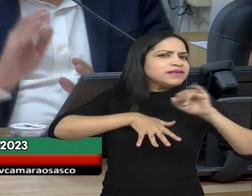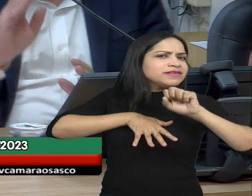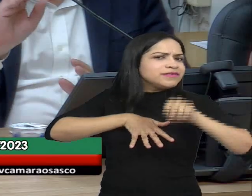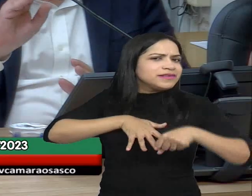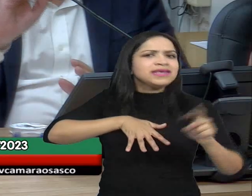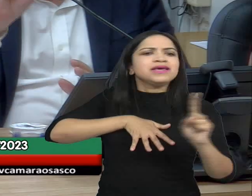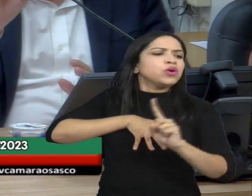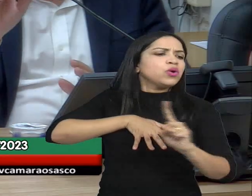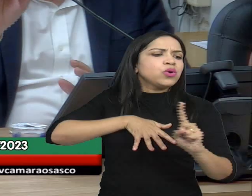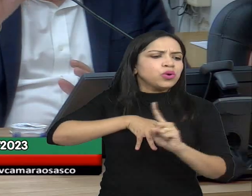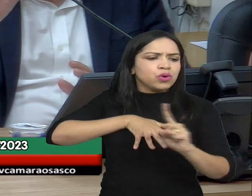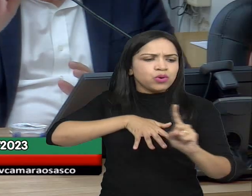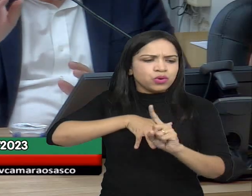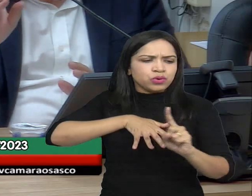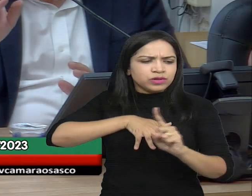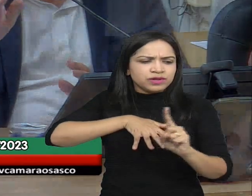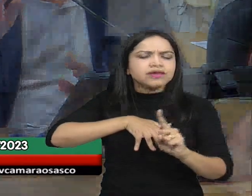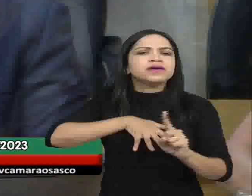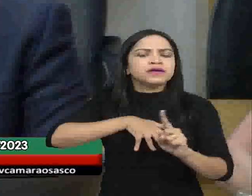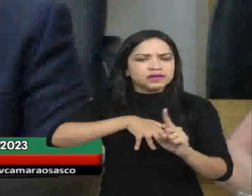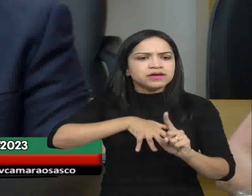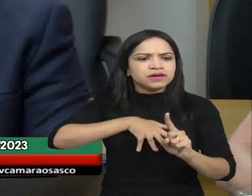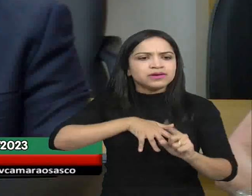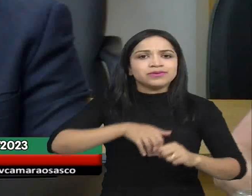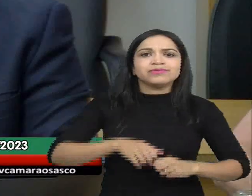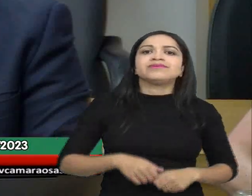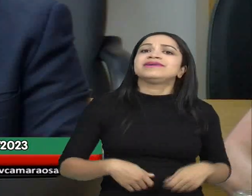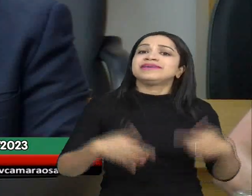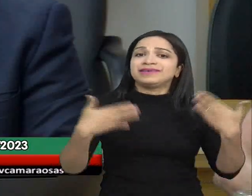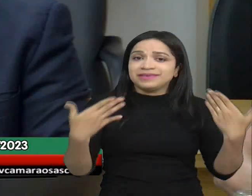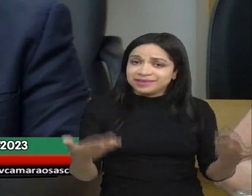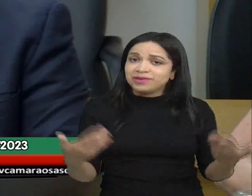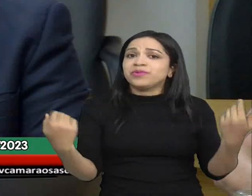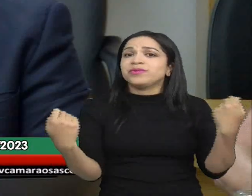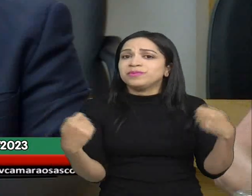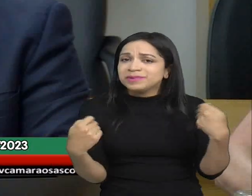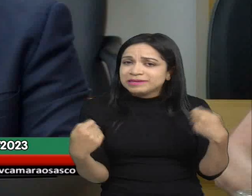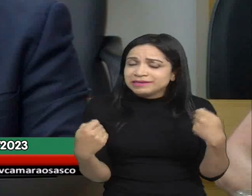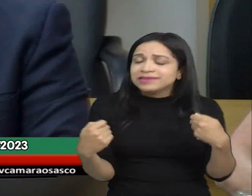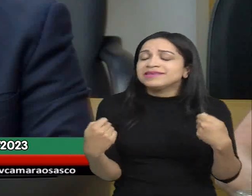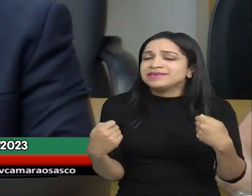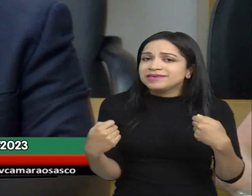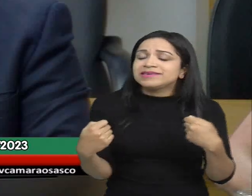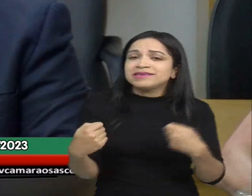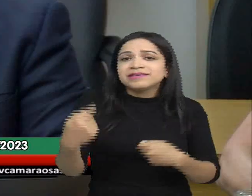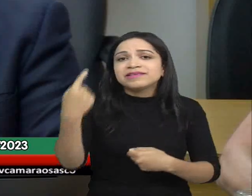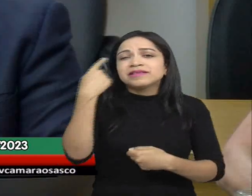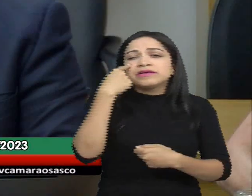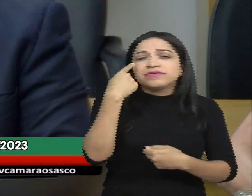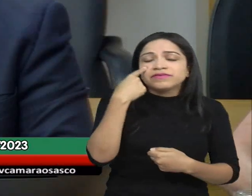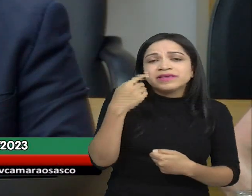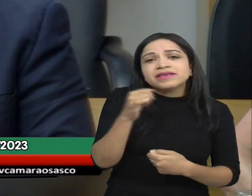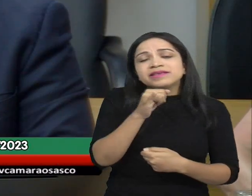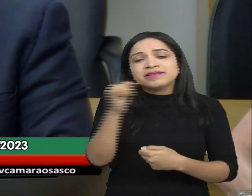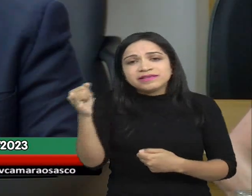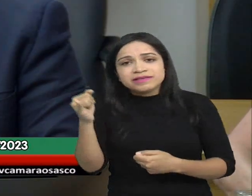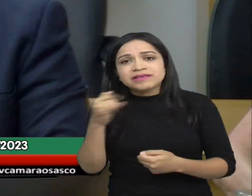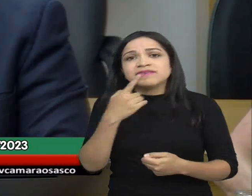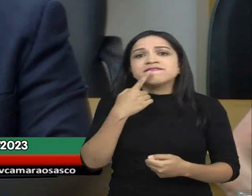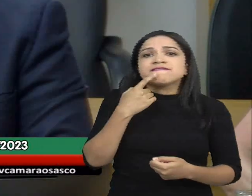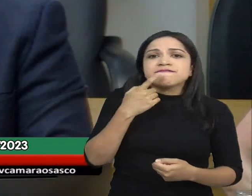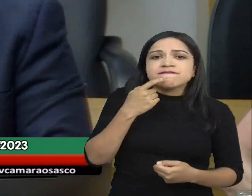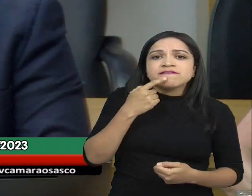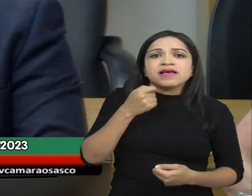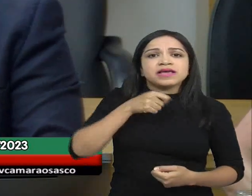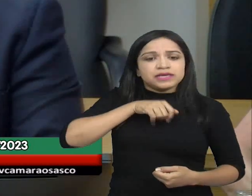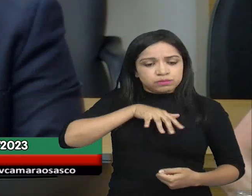se essa obstrução é o suficiente para faltar sangue para aquela região. E isso a gente